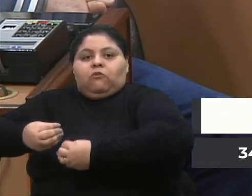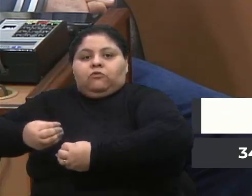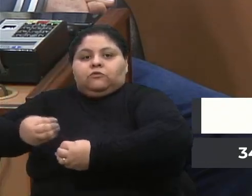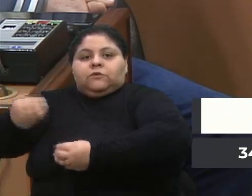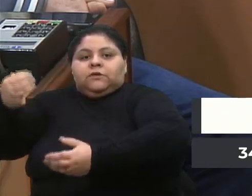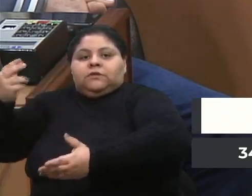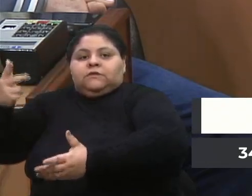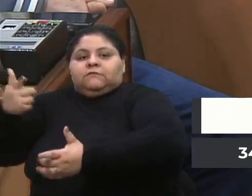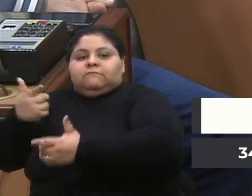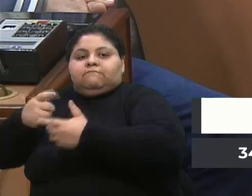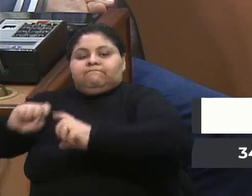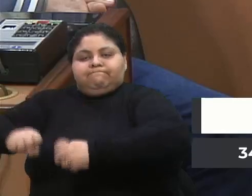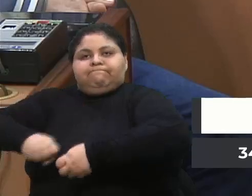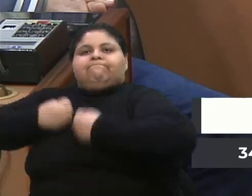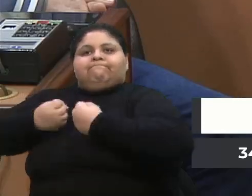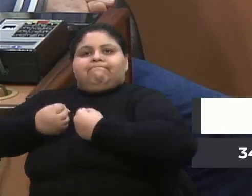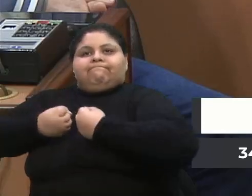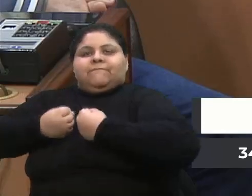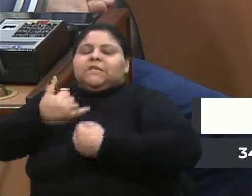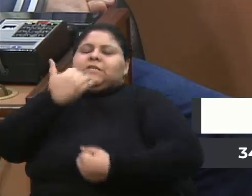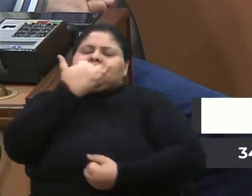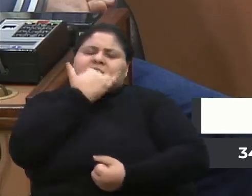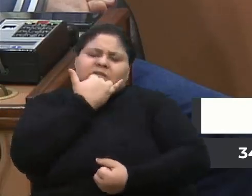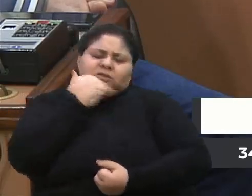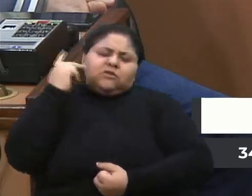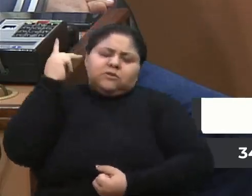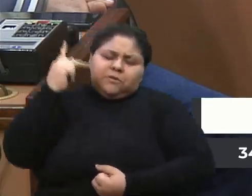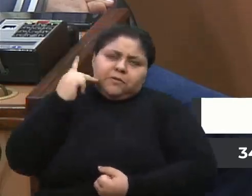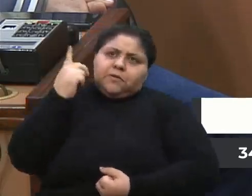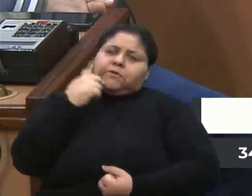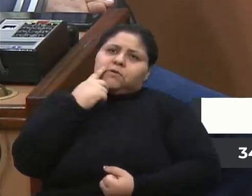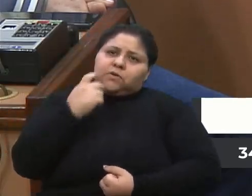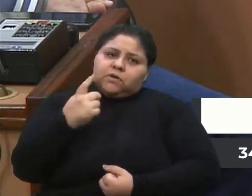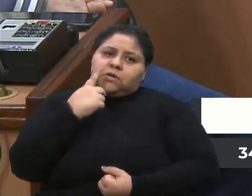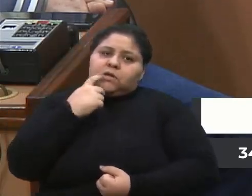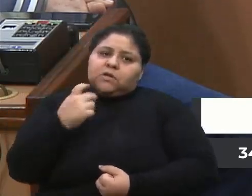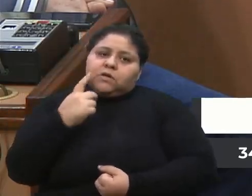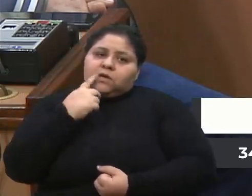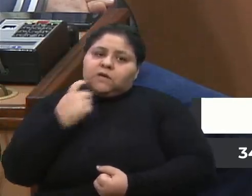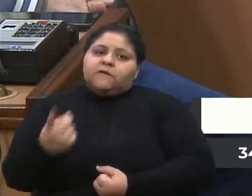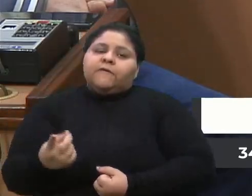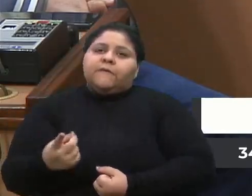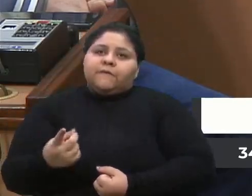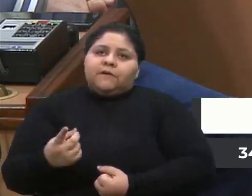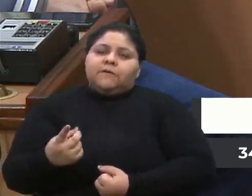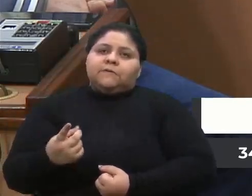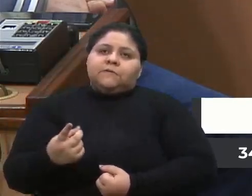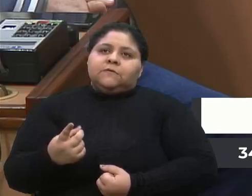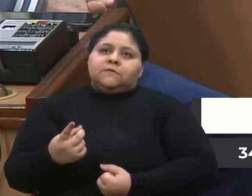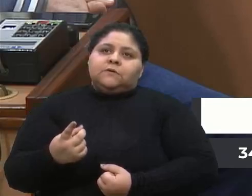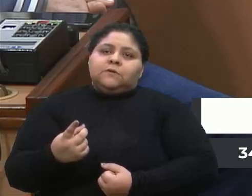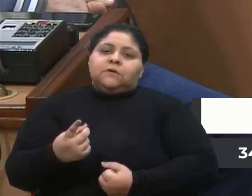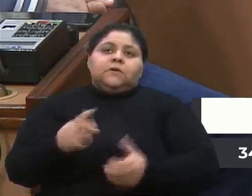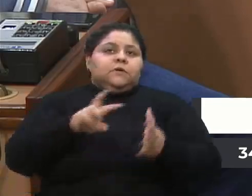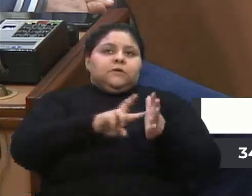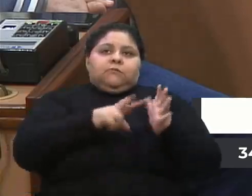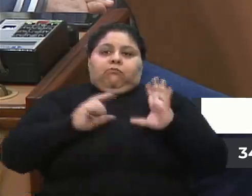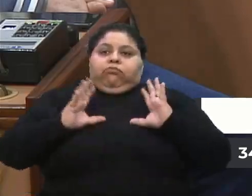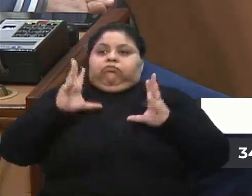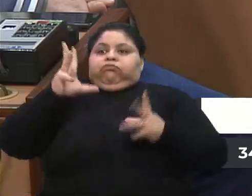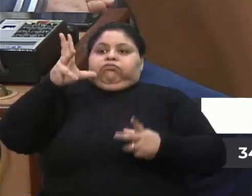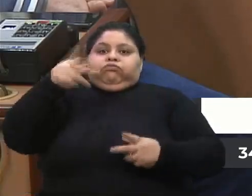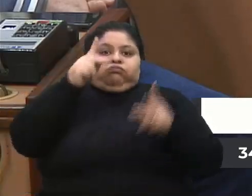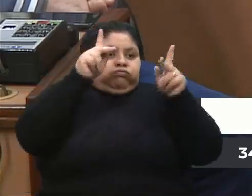Então, desculpa, vereadora Rose, mas se for por... A Estela, não lembro quem falou, se for pela quantidade de pessoas que estão